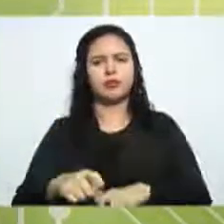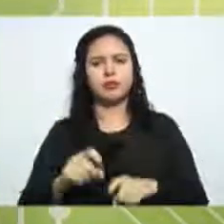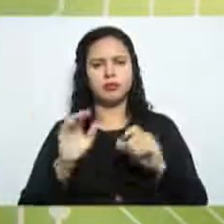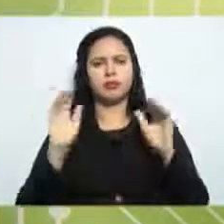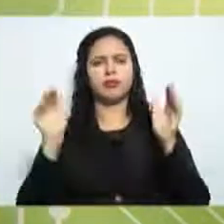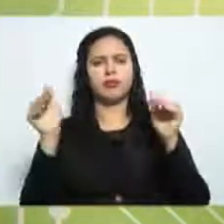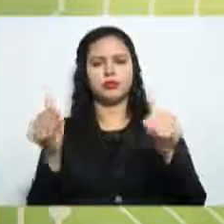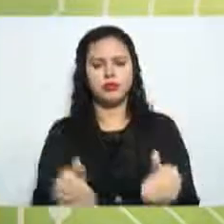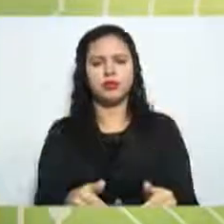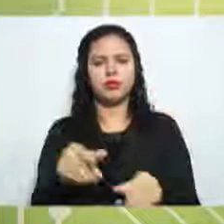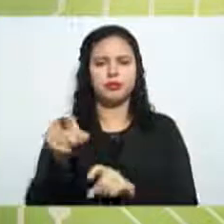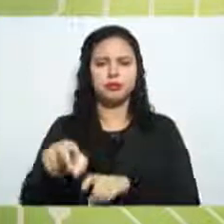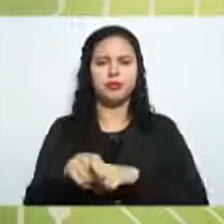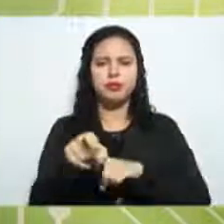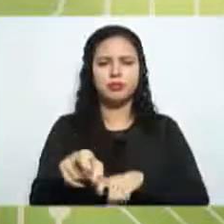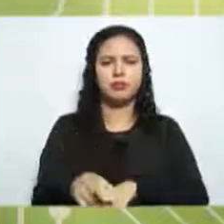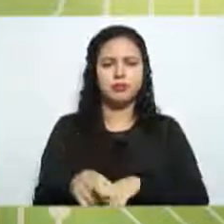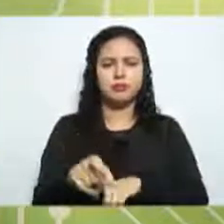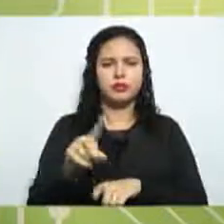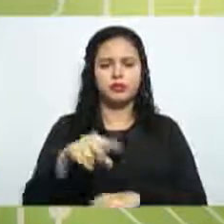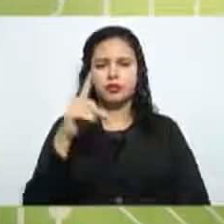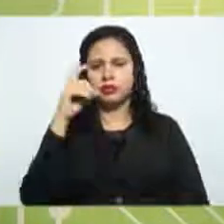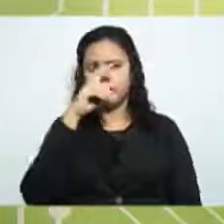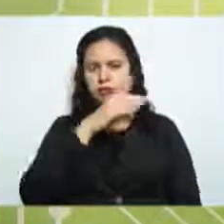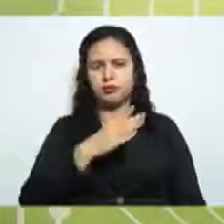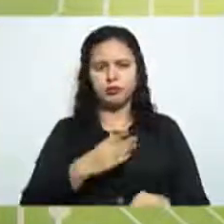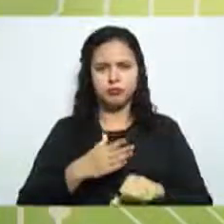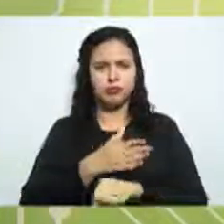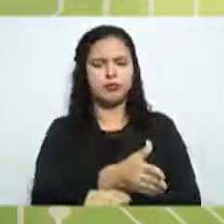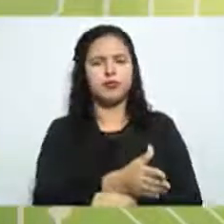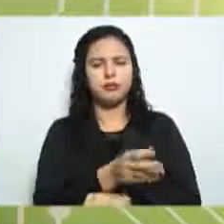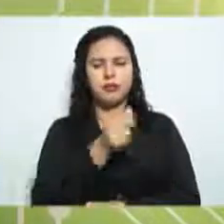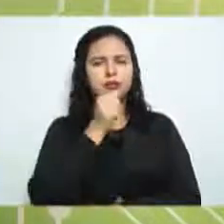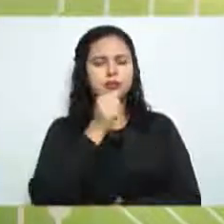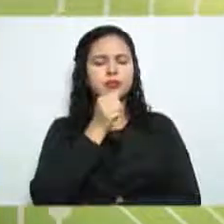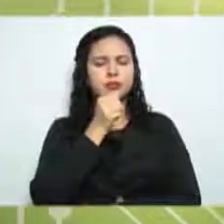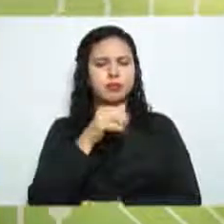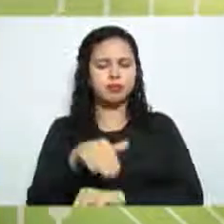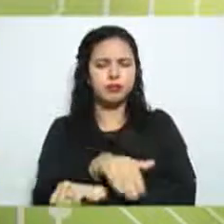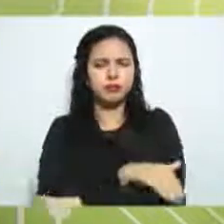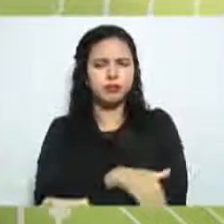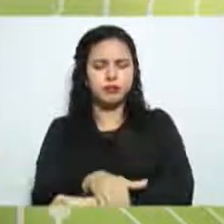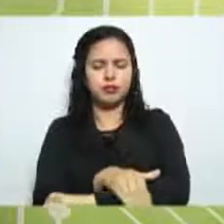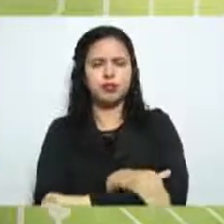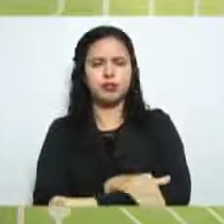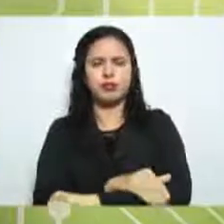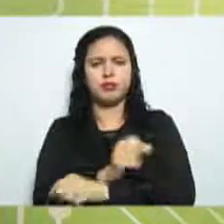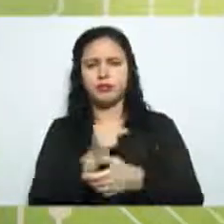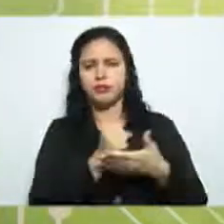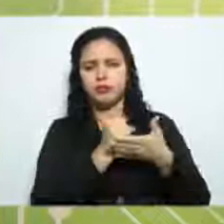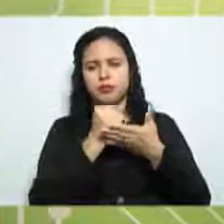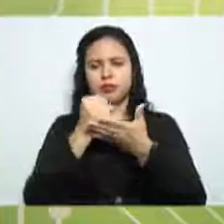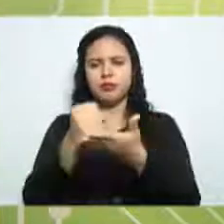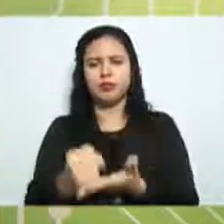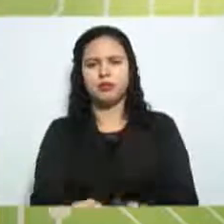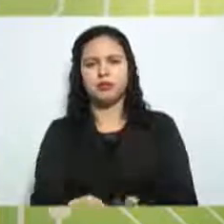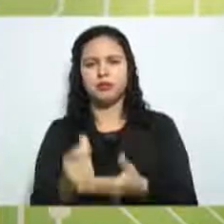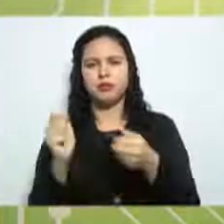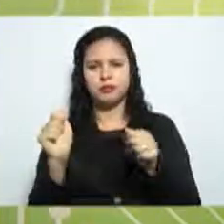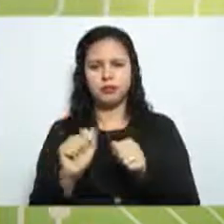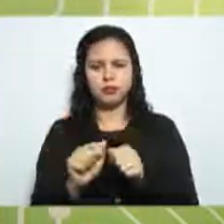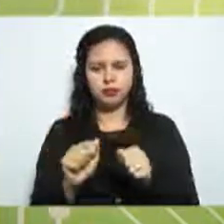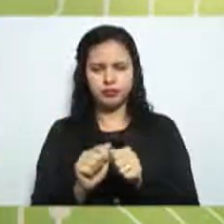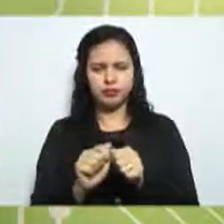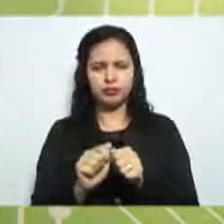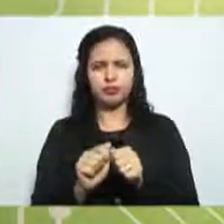à agricultura e que estão de difícil acesso, que sem essas estradas não chegam os insumos produtivos, né, que é o que a gente precisa para a produção,